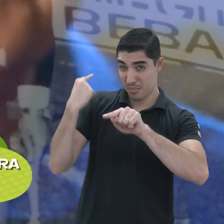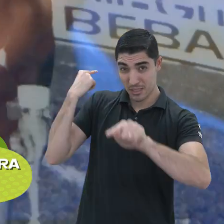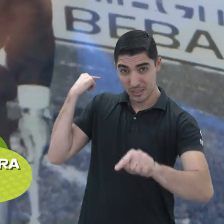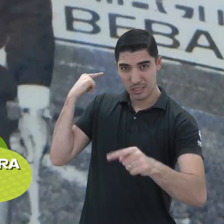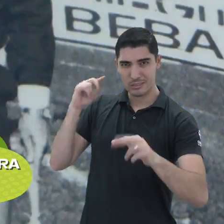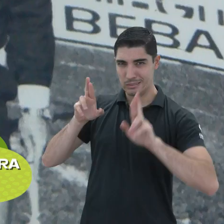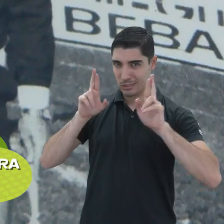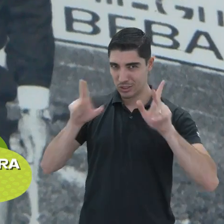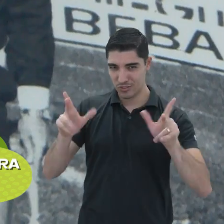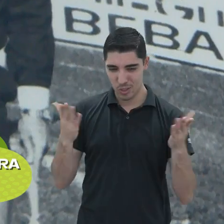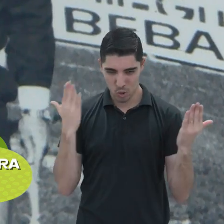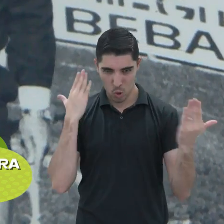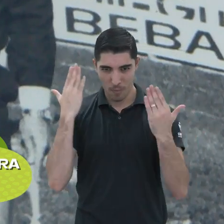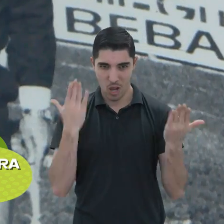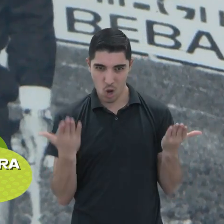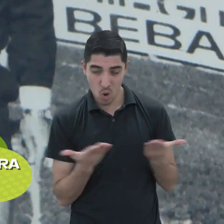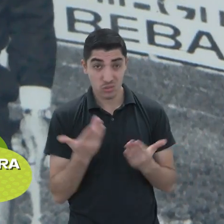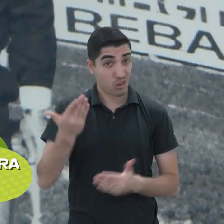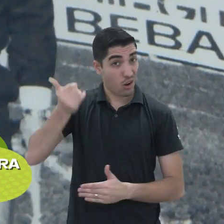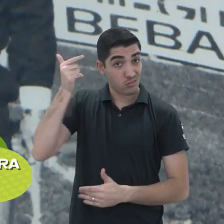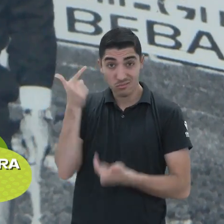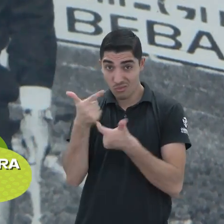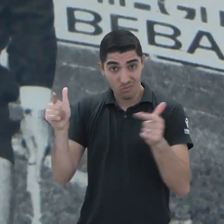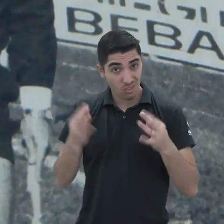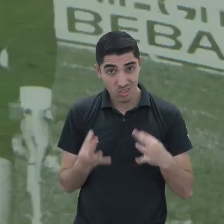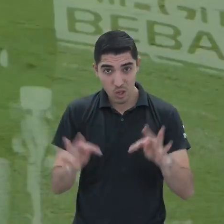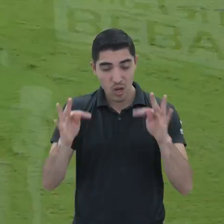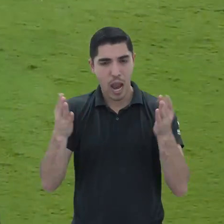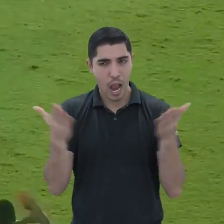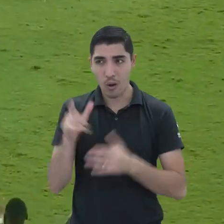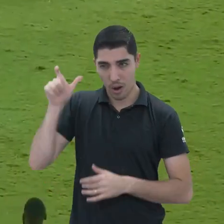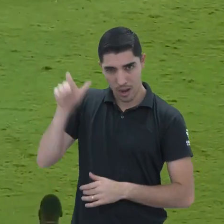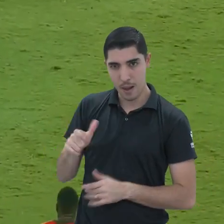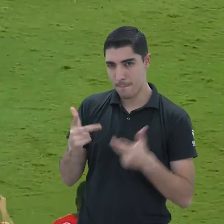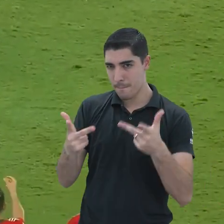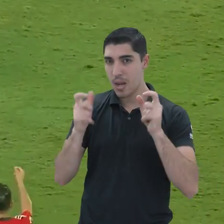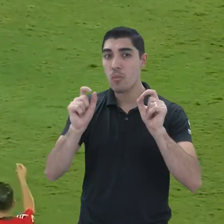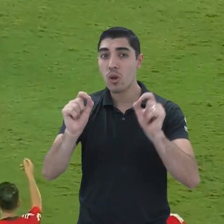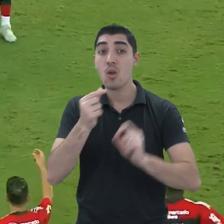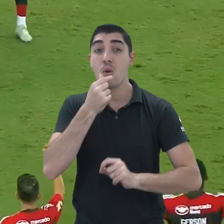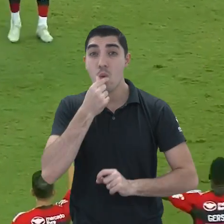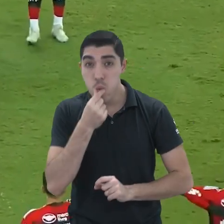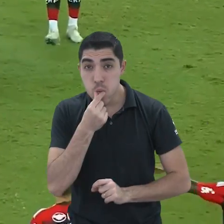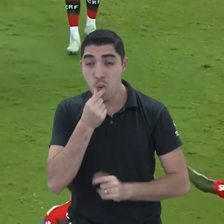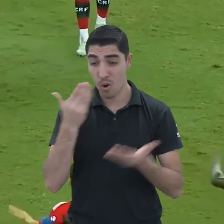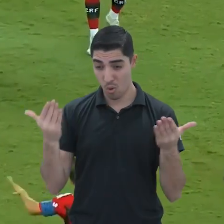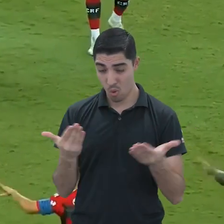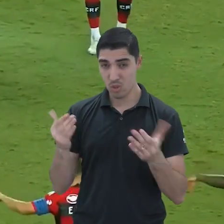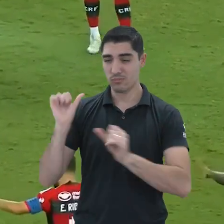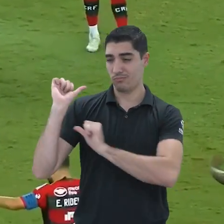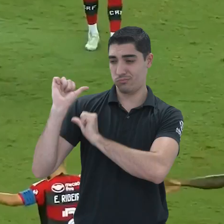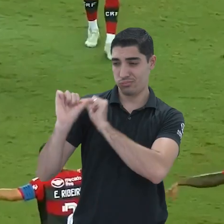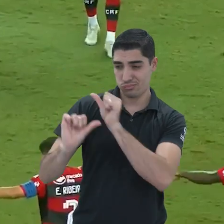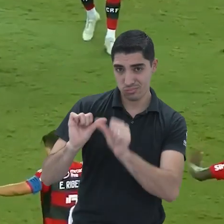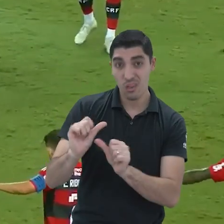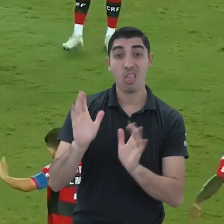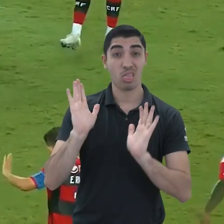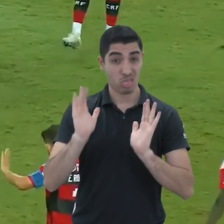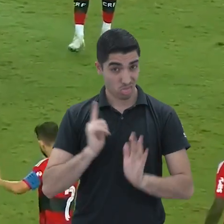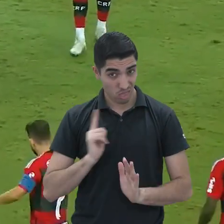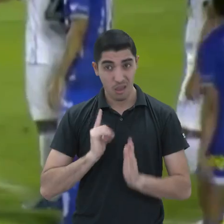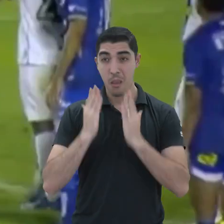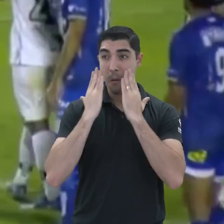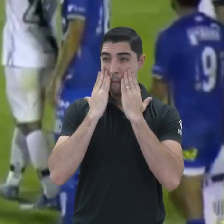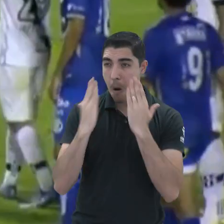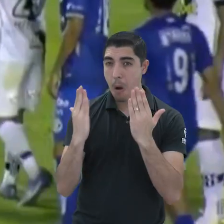bem diferente da atual, com quase nenhuma tecnologia, percebe que a arbitragem mudou. Hoje ela está mais